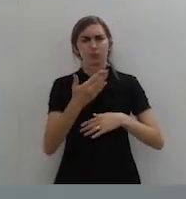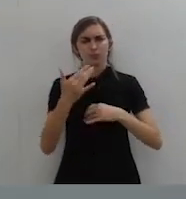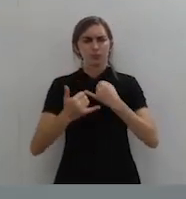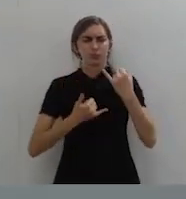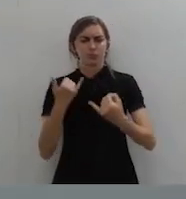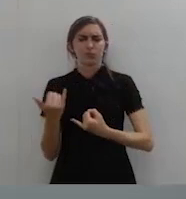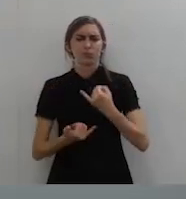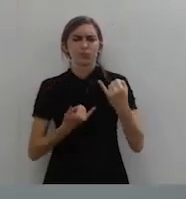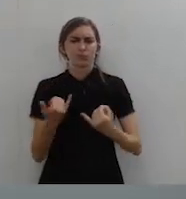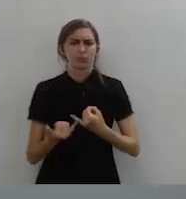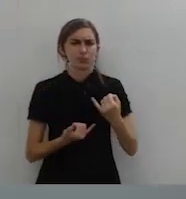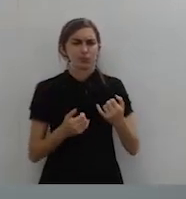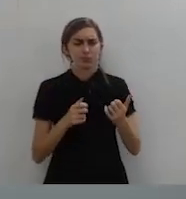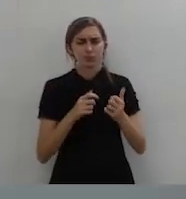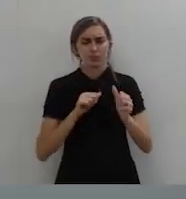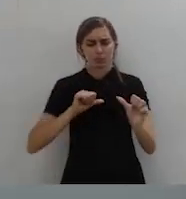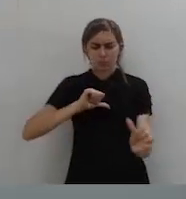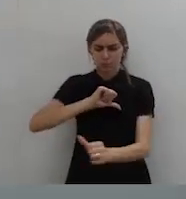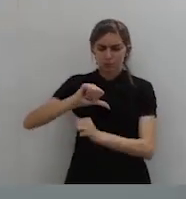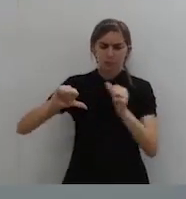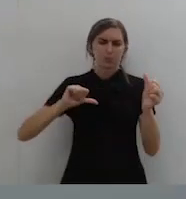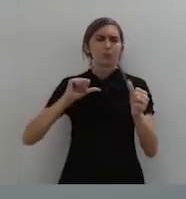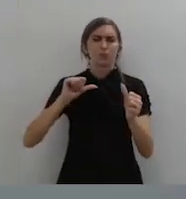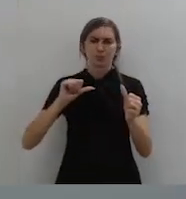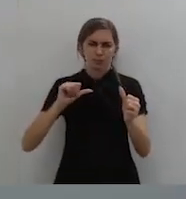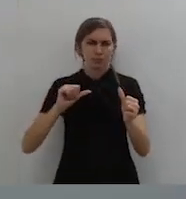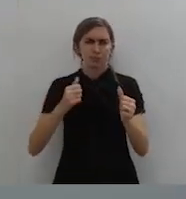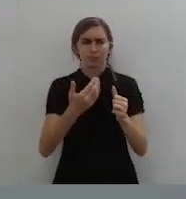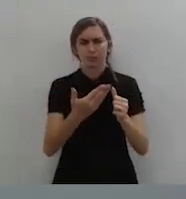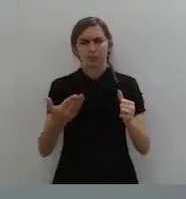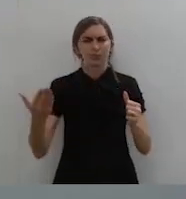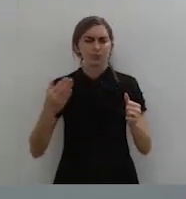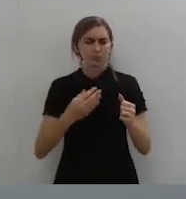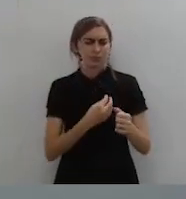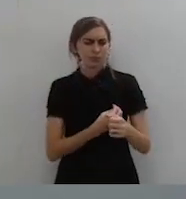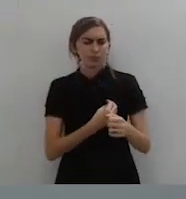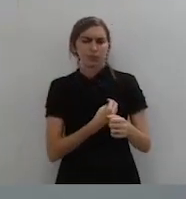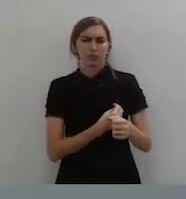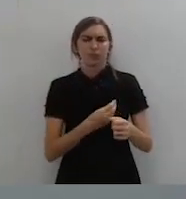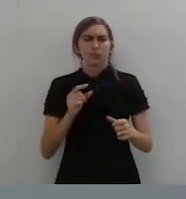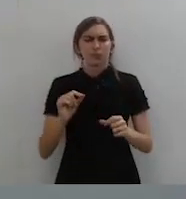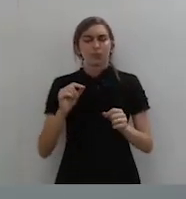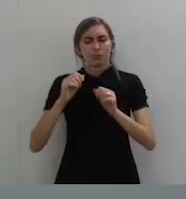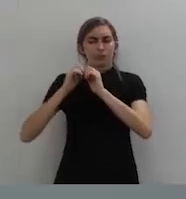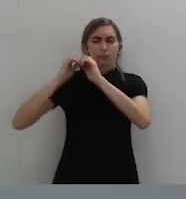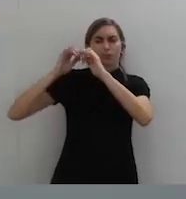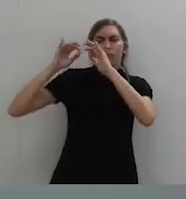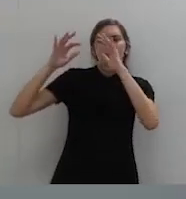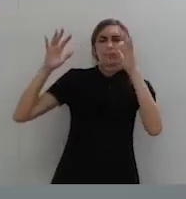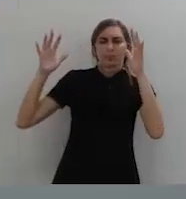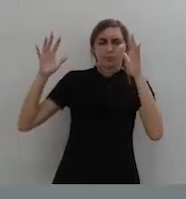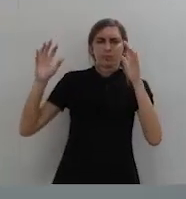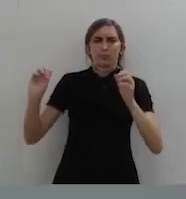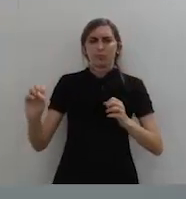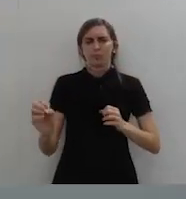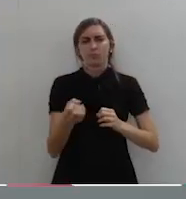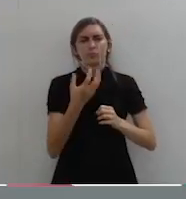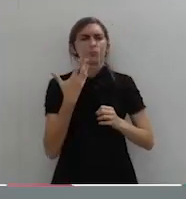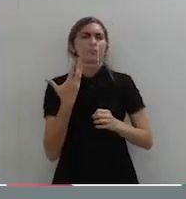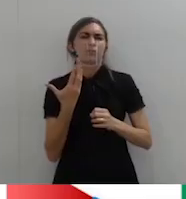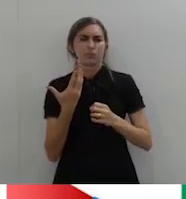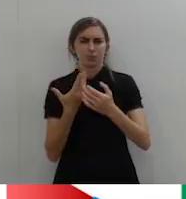uma brincadeira, onde se muda a realidade, vivenciando e imaginando uma